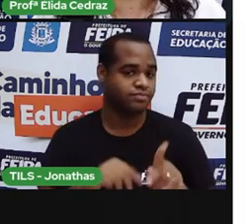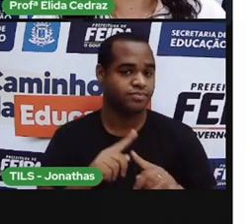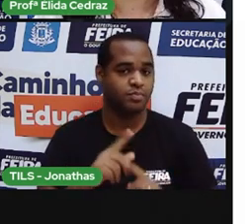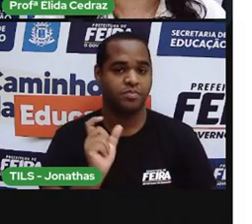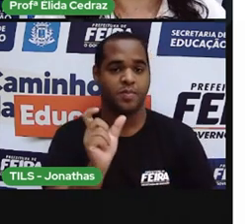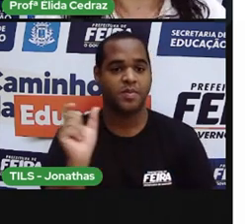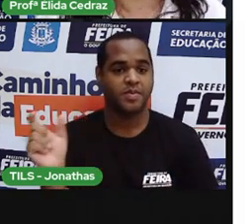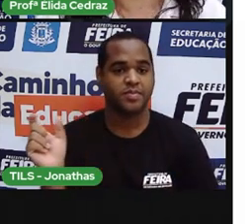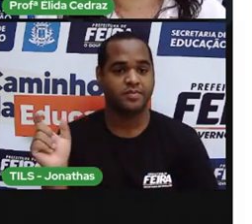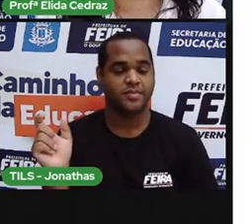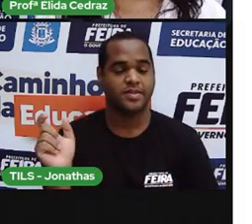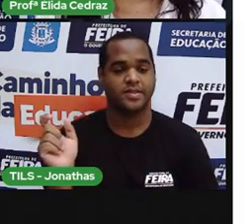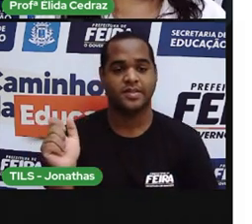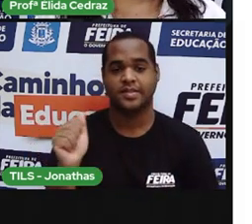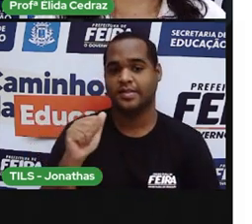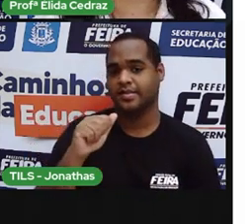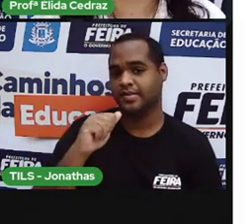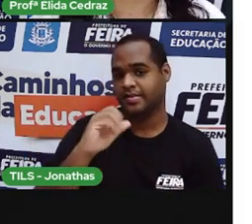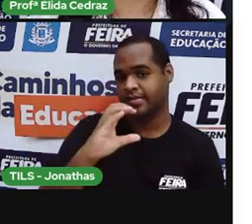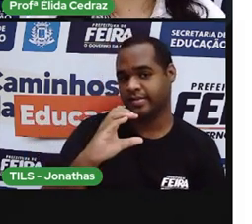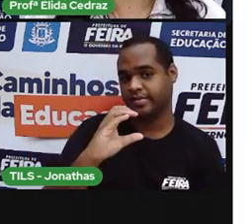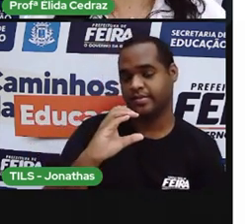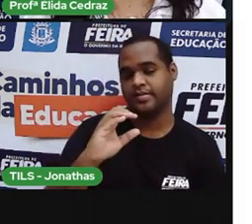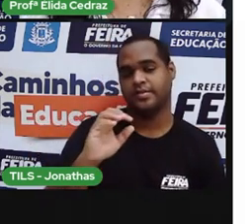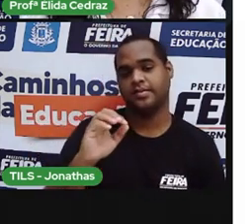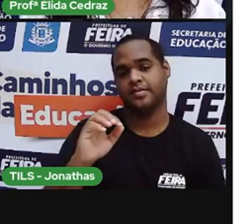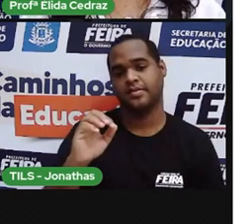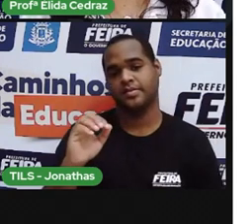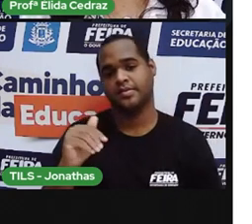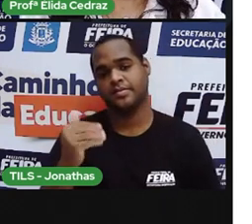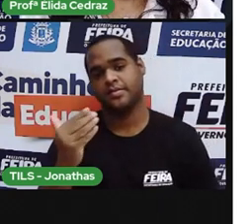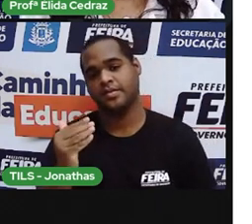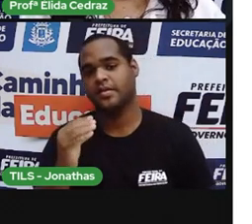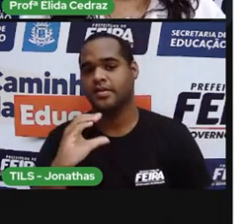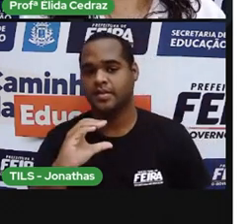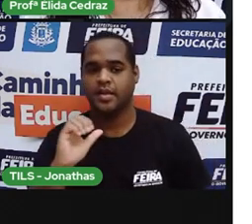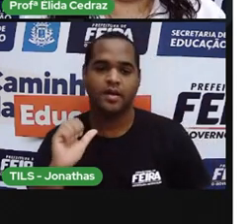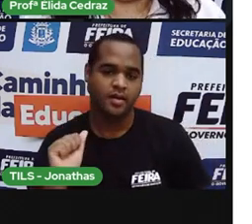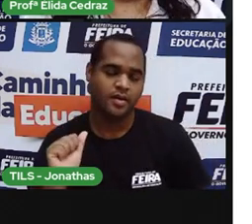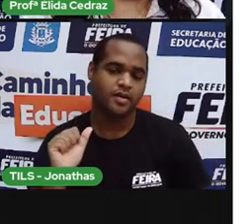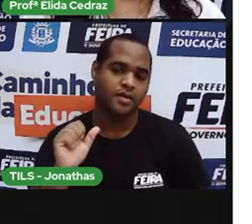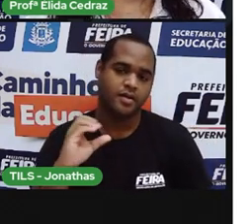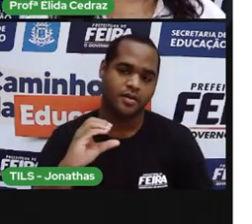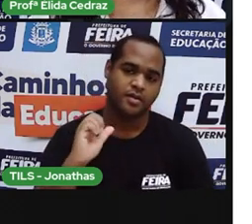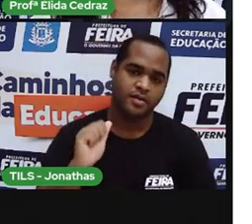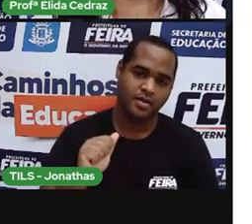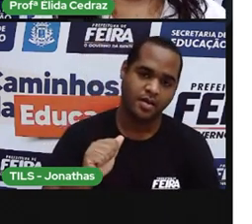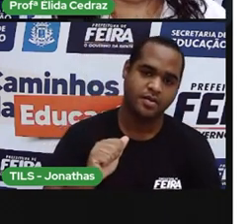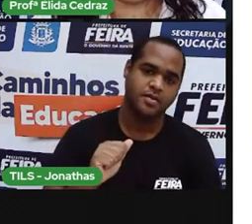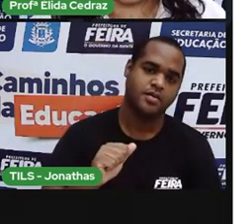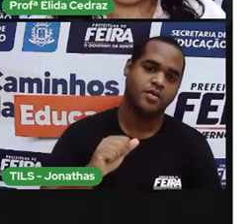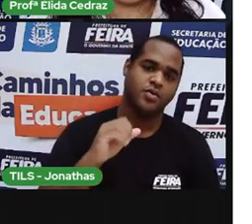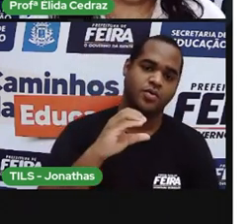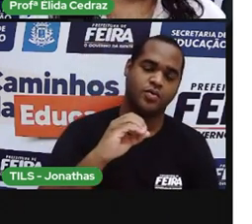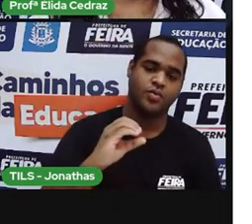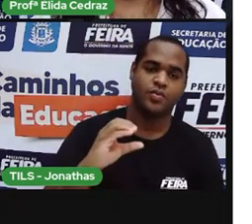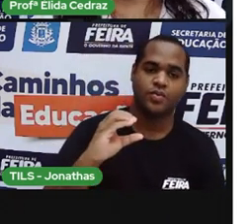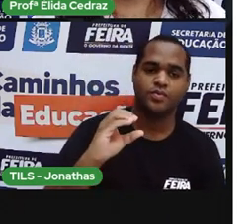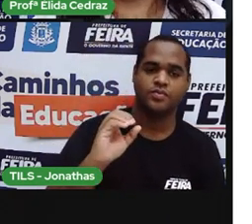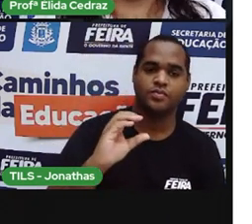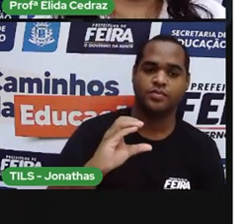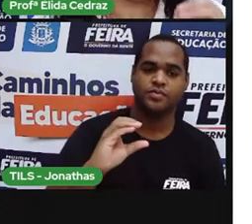sílabas. A letra C, C, A, K, C, O, C,